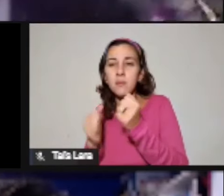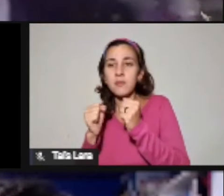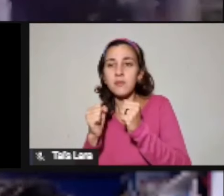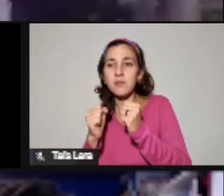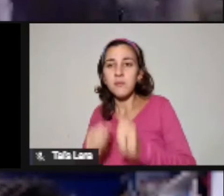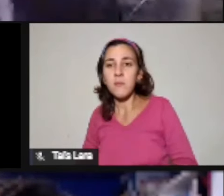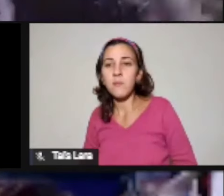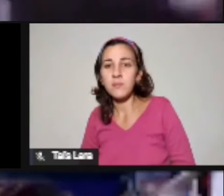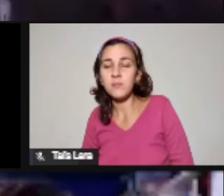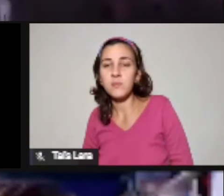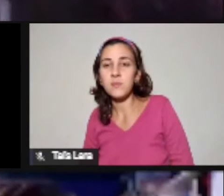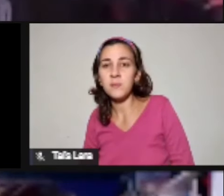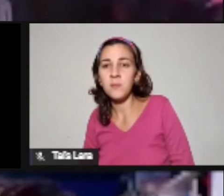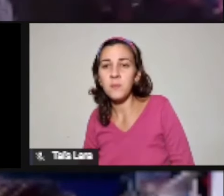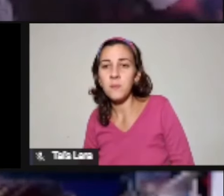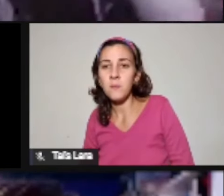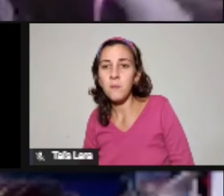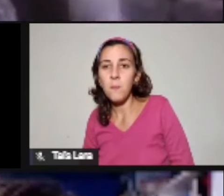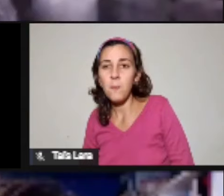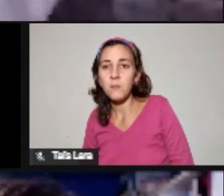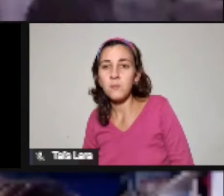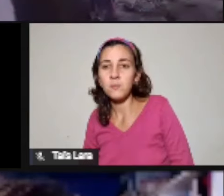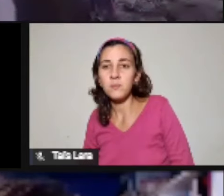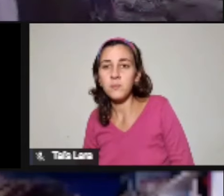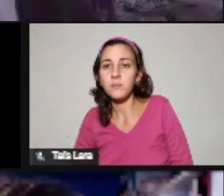da palmada é um efeito que mostra